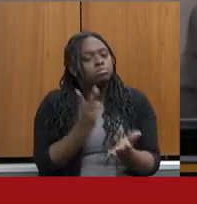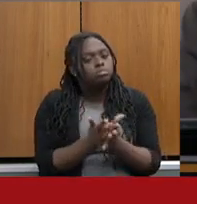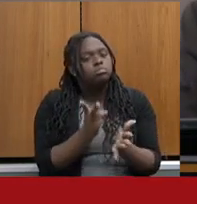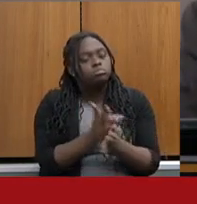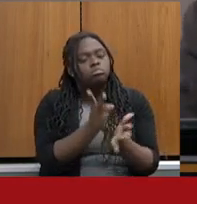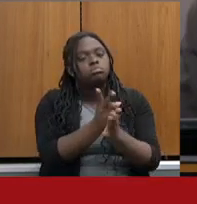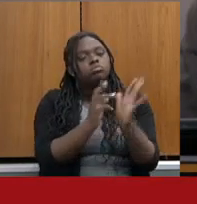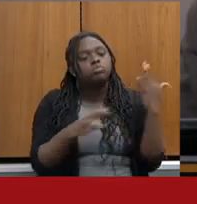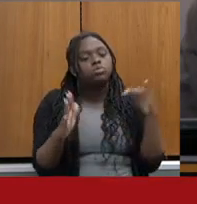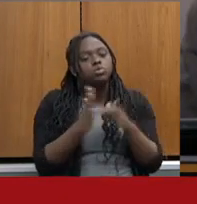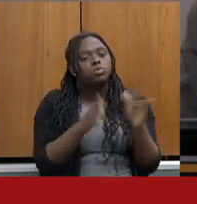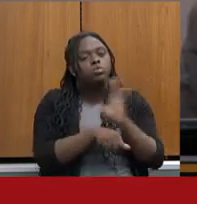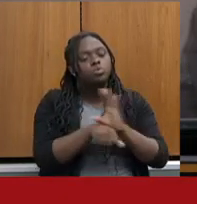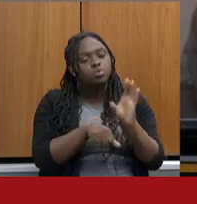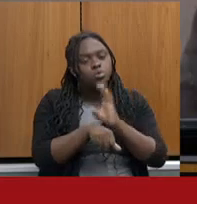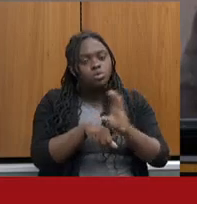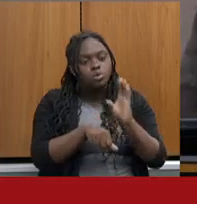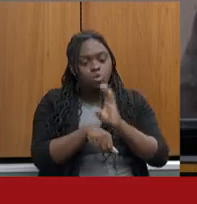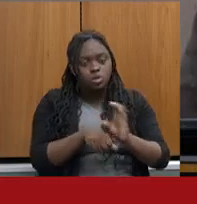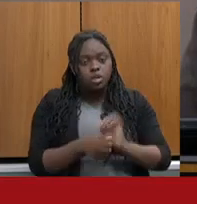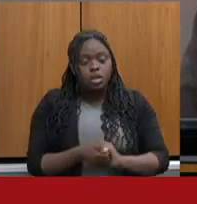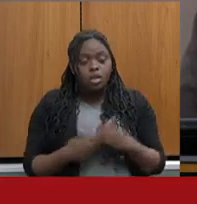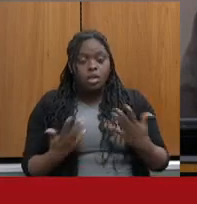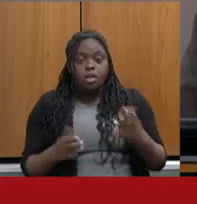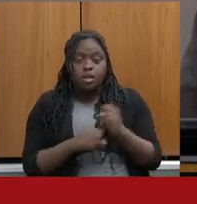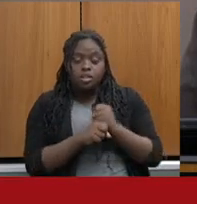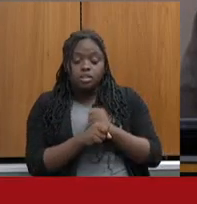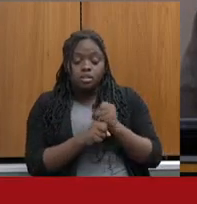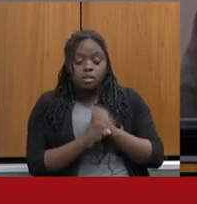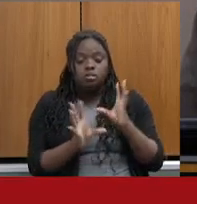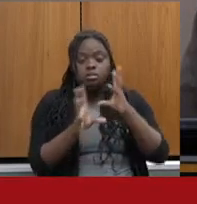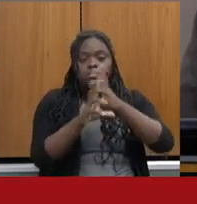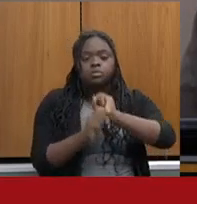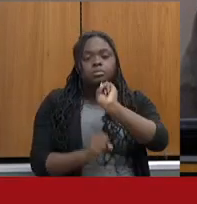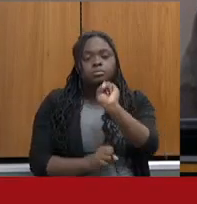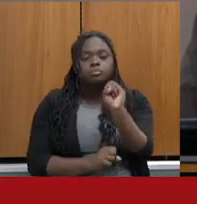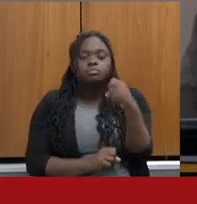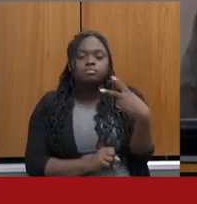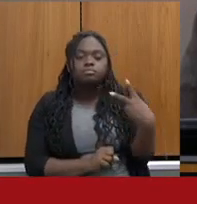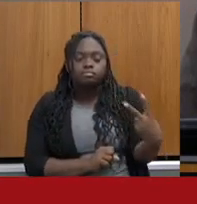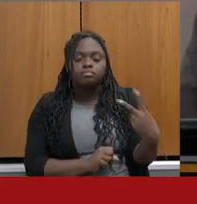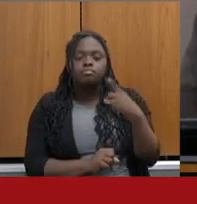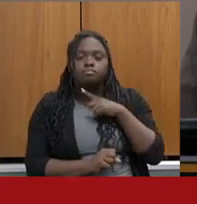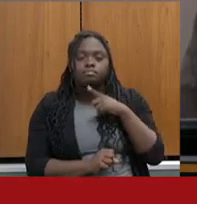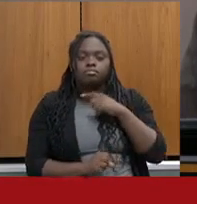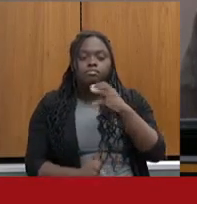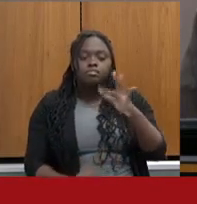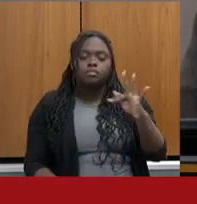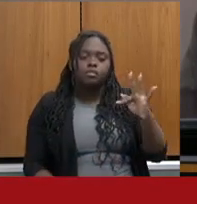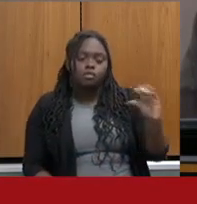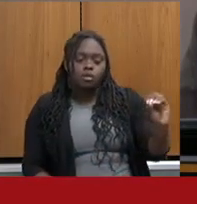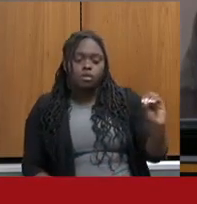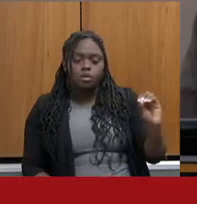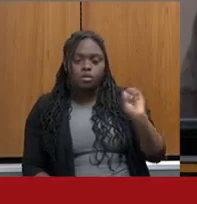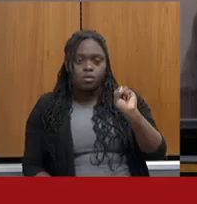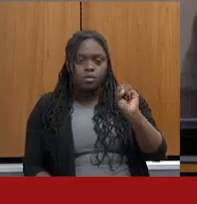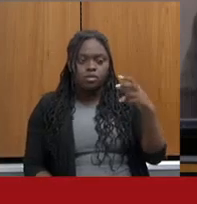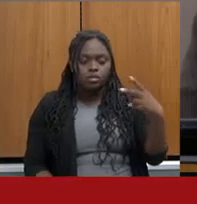em todos os nossos cursos Então esse ano são 82 que estão passando pelo CFO 82